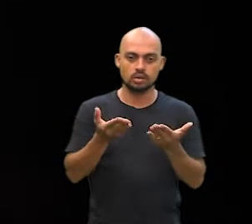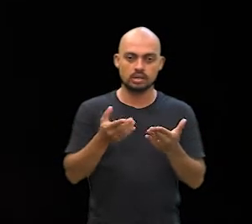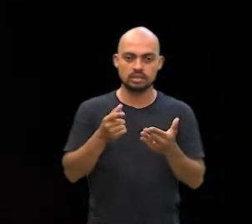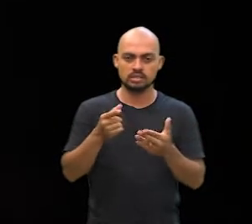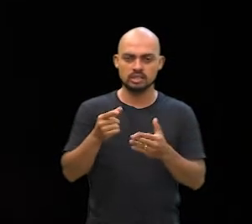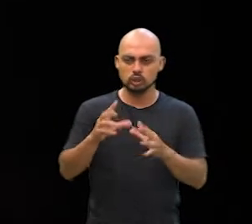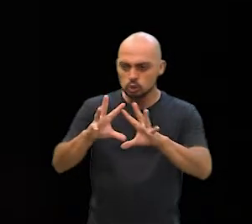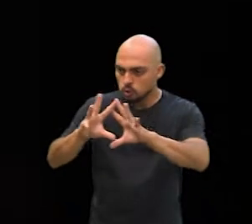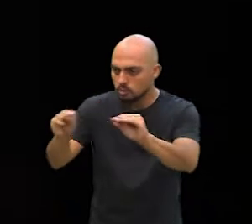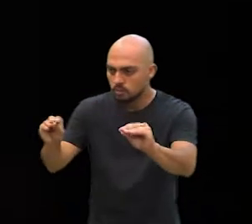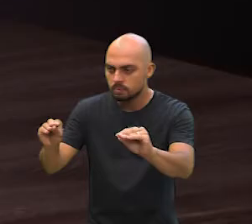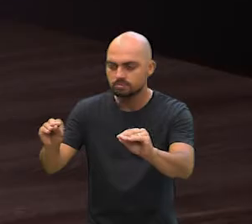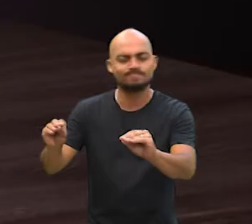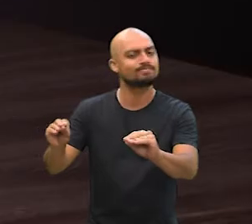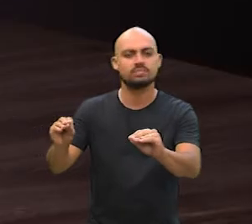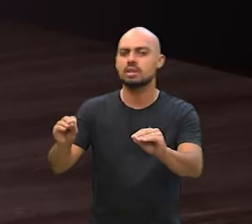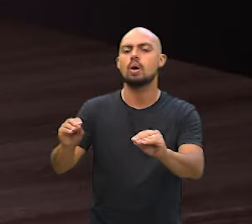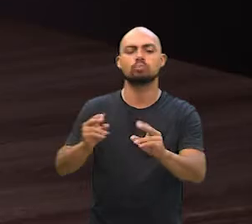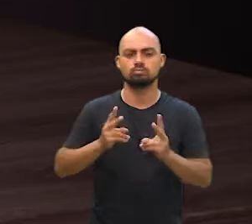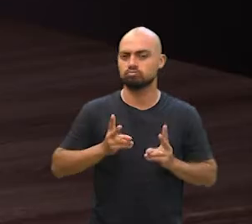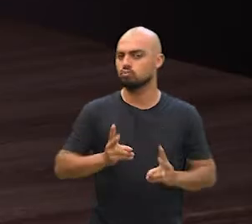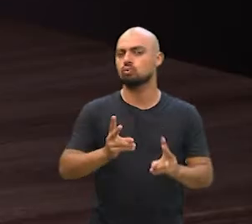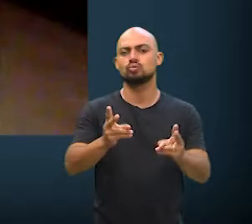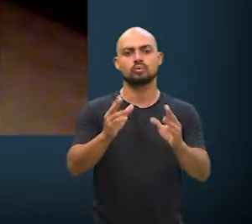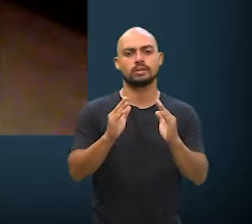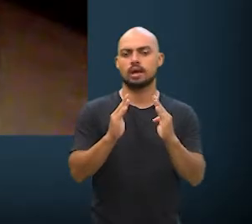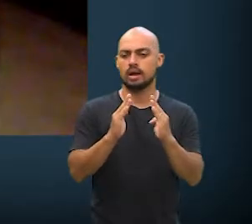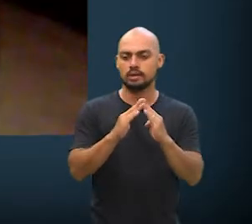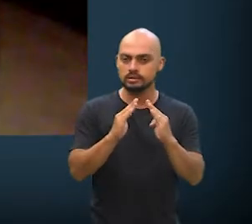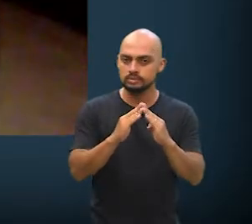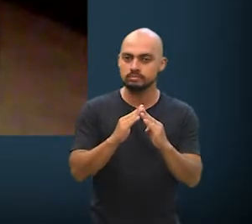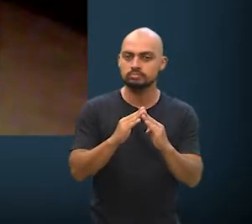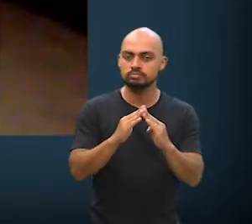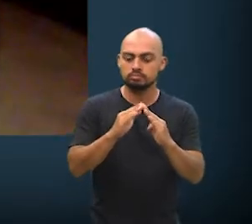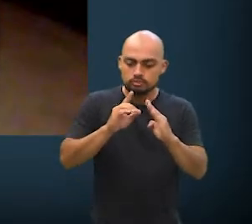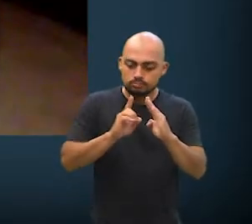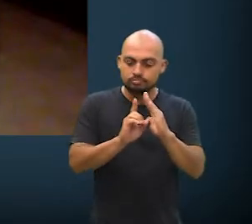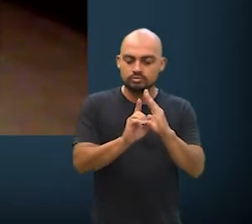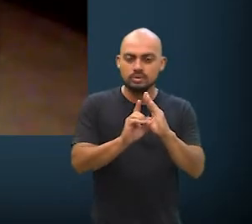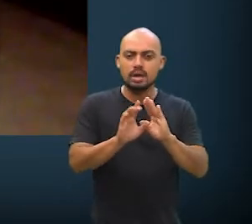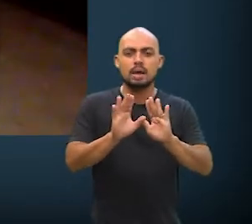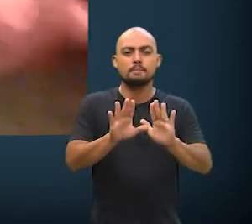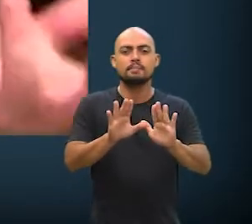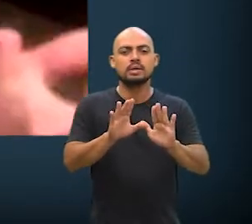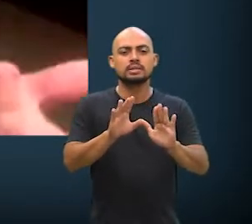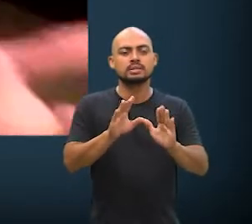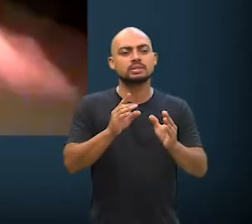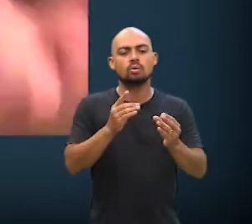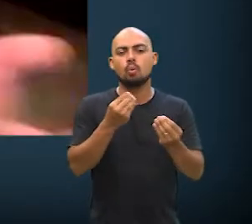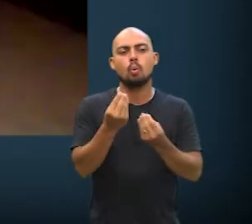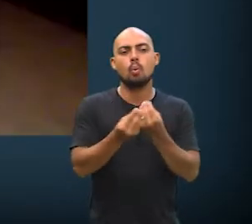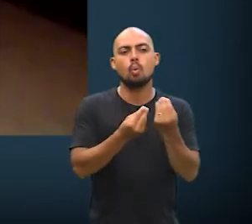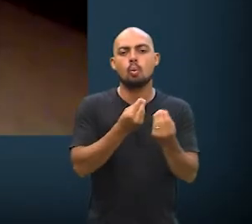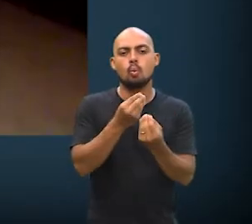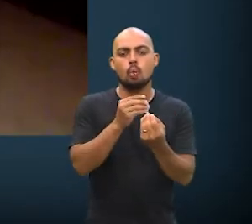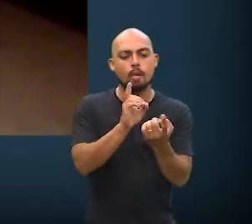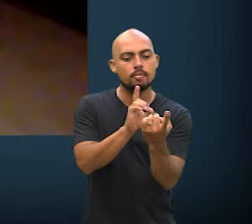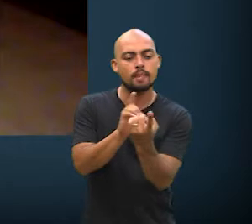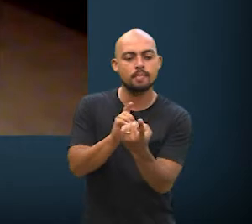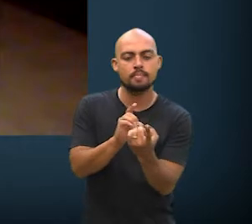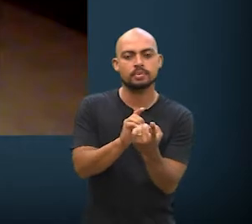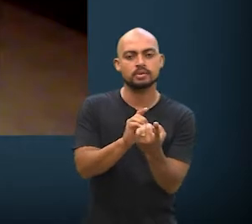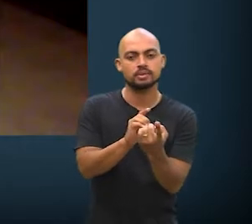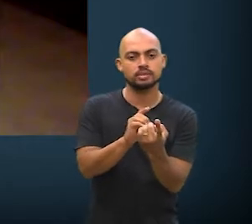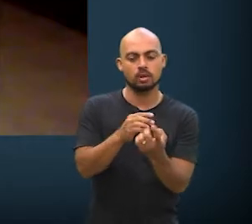sumiram, eles estão lá. As pessoas interessadas também estão lá. Só que como que a gente vai fazer isso? A gente vai mudar a forma de como a gente vai abordar tudo isso. E